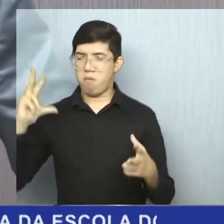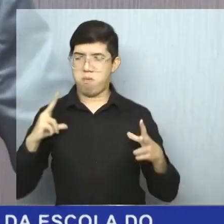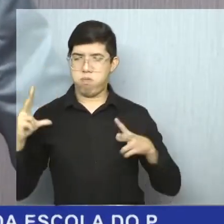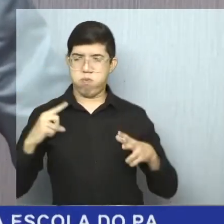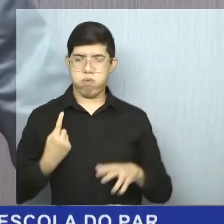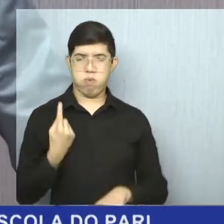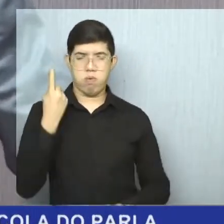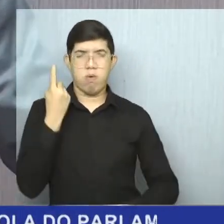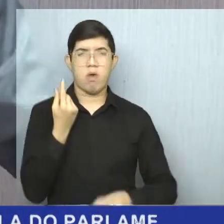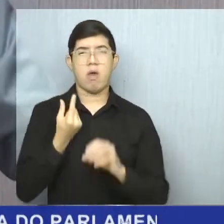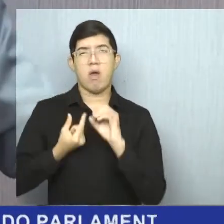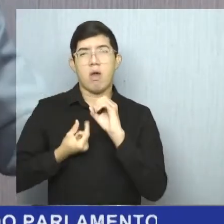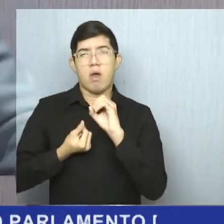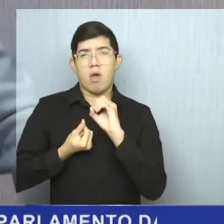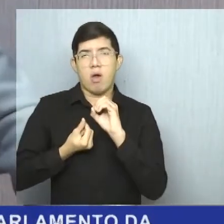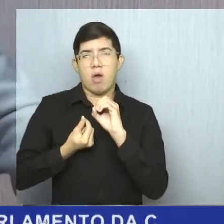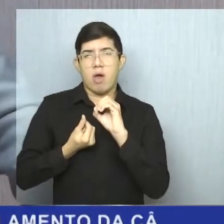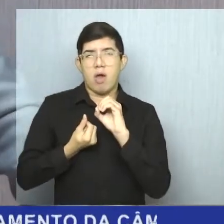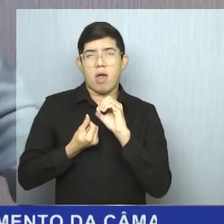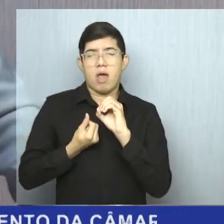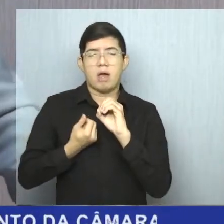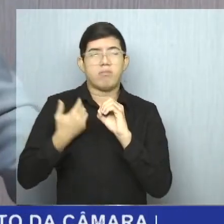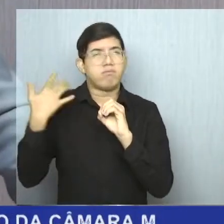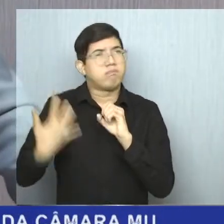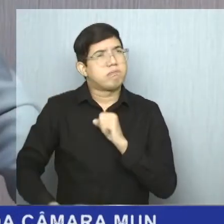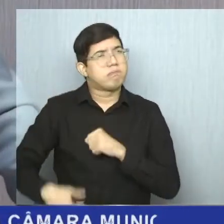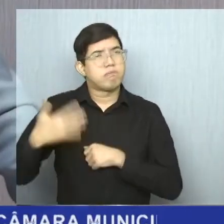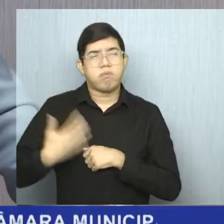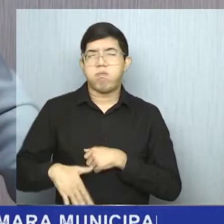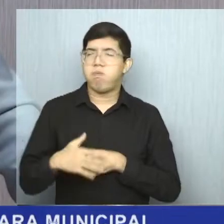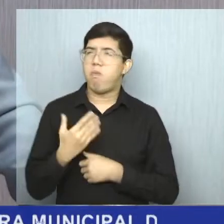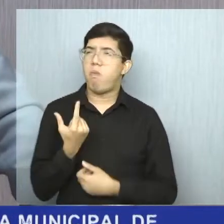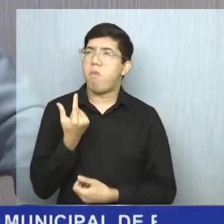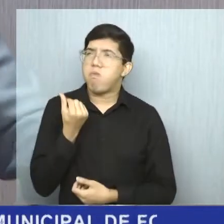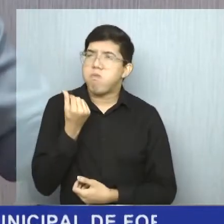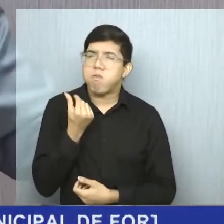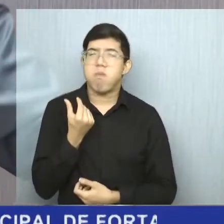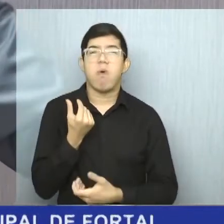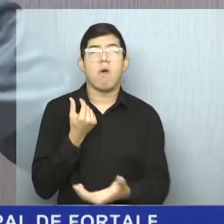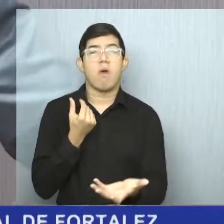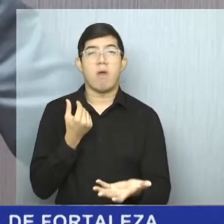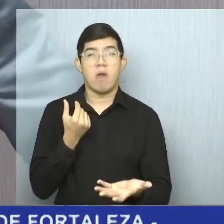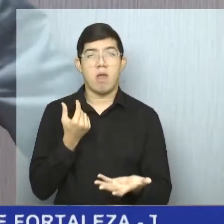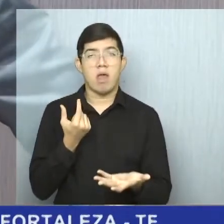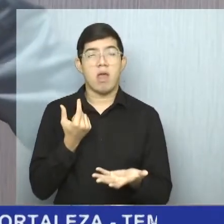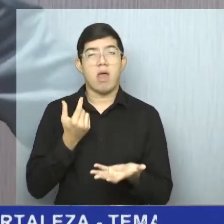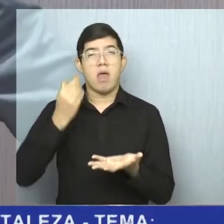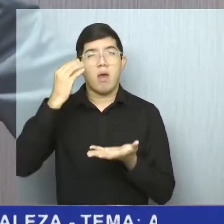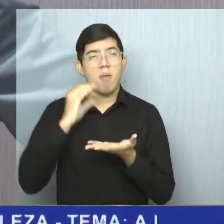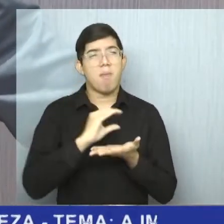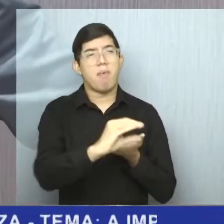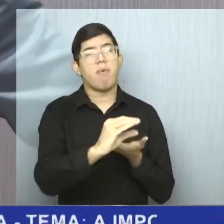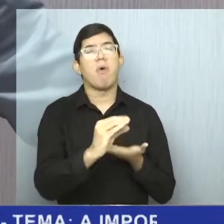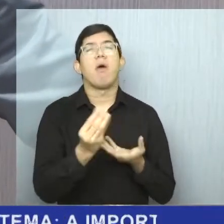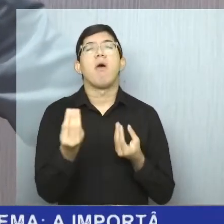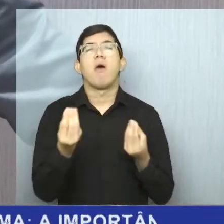4 trilhões e 800 bilhões de reais, esse é o orçamento do Brasil, sabe quanto sobra para o investimento? 25 bilhões